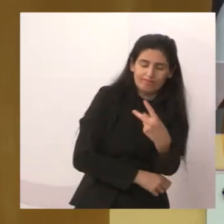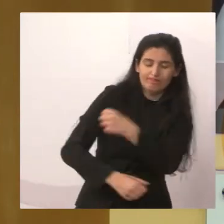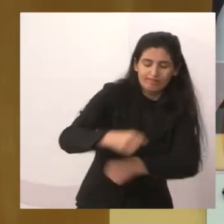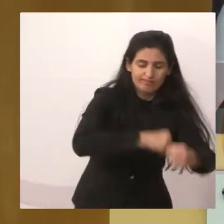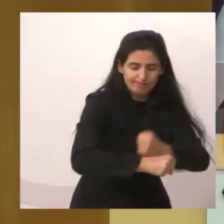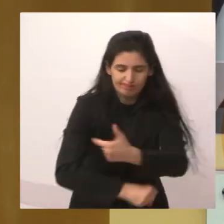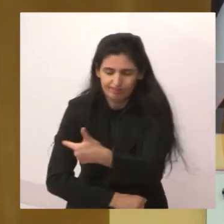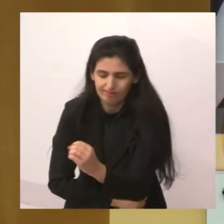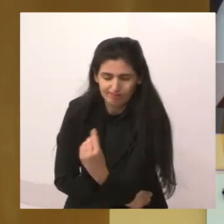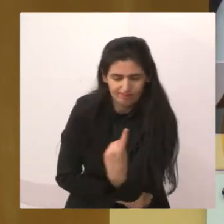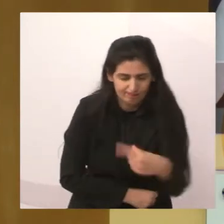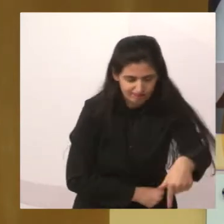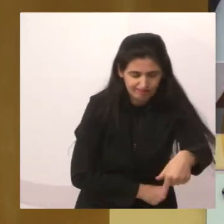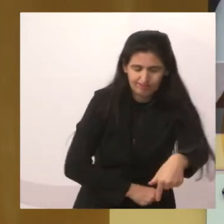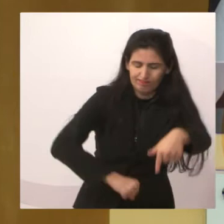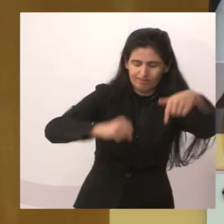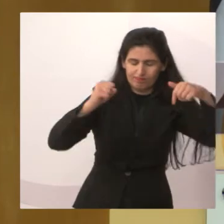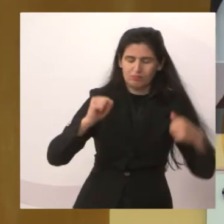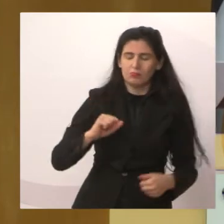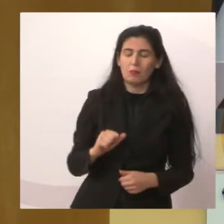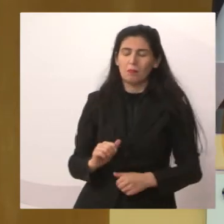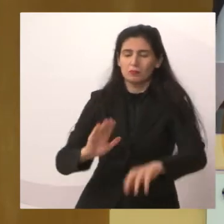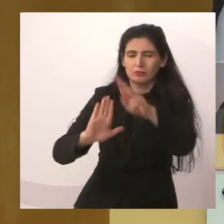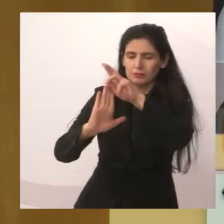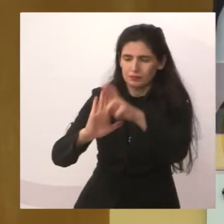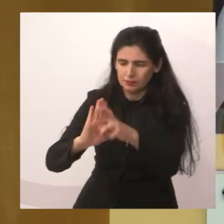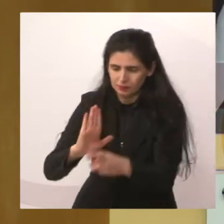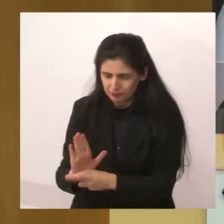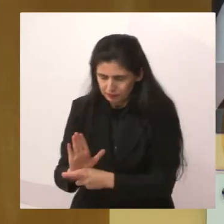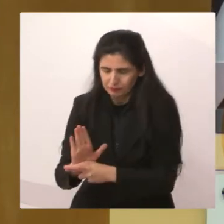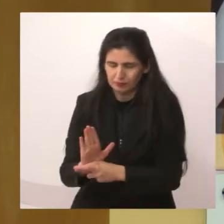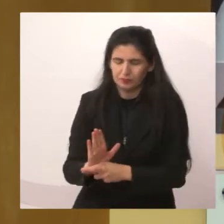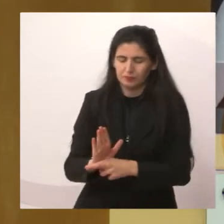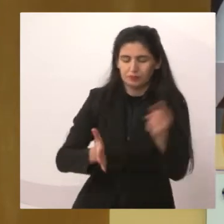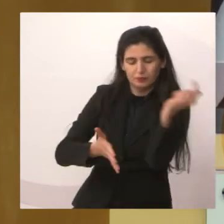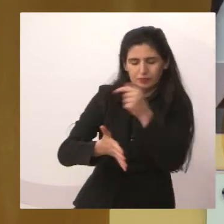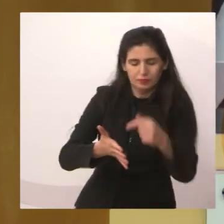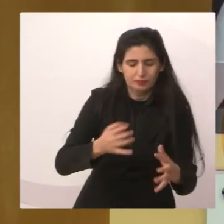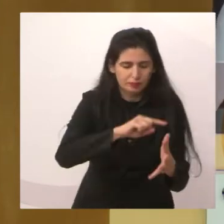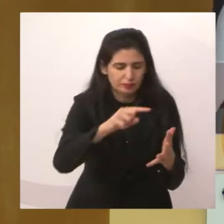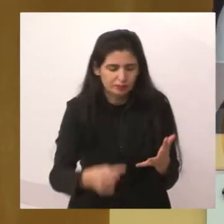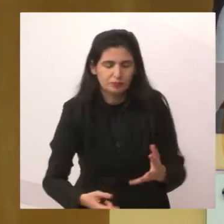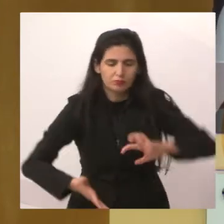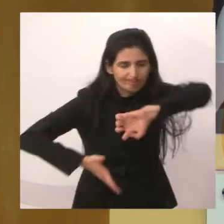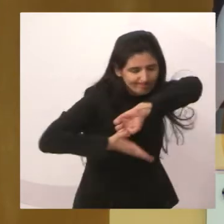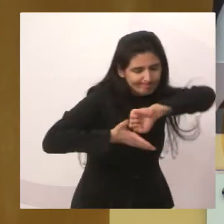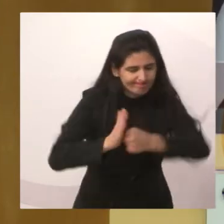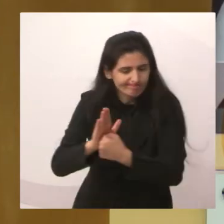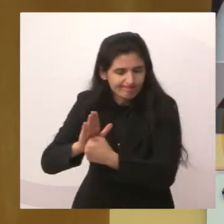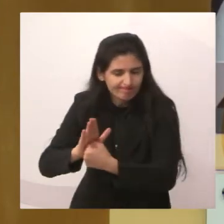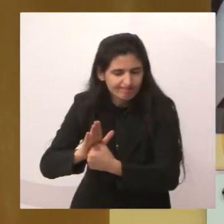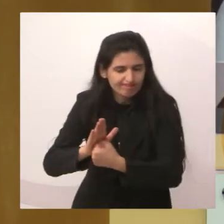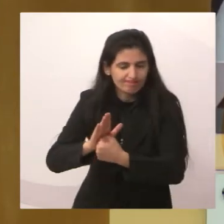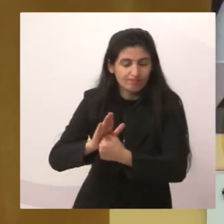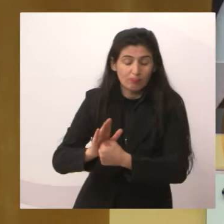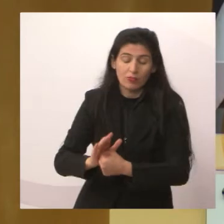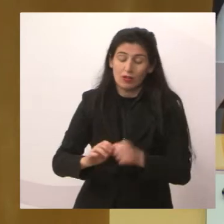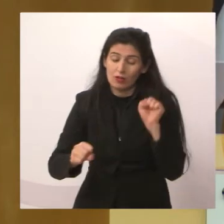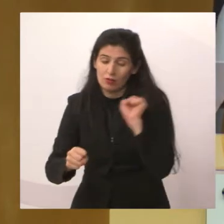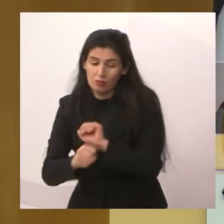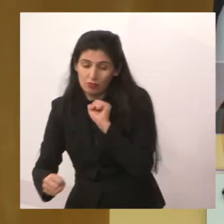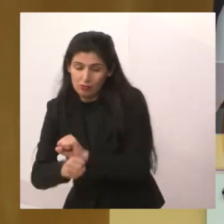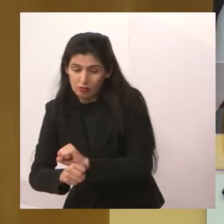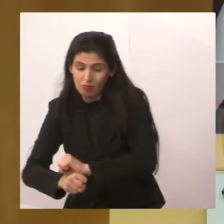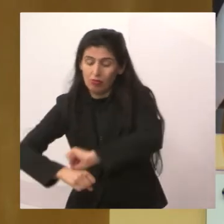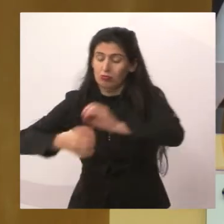2017, para regulamentar esse procedimento, impondo o trancamento de pauta caso os parlamentares